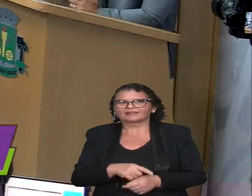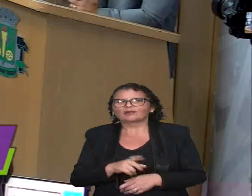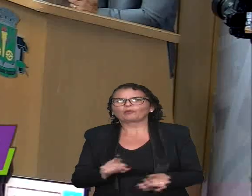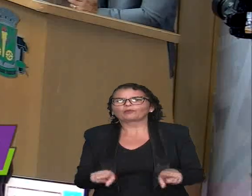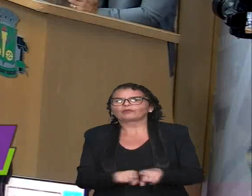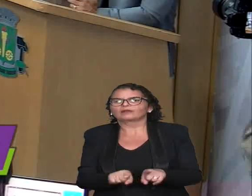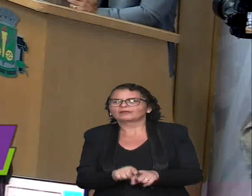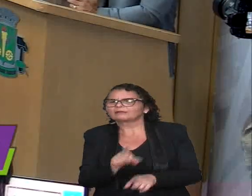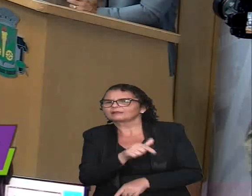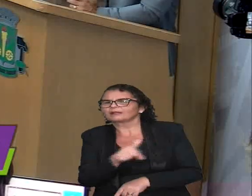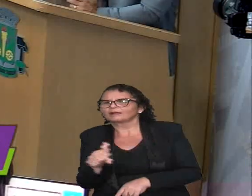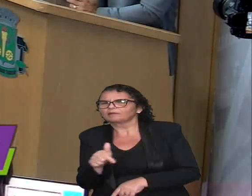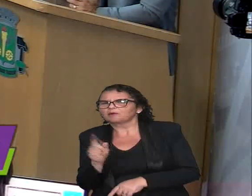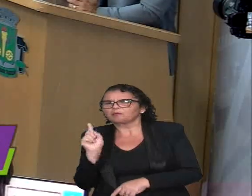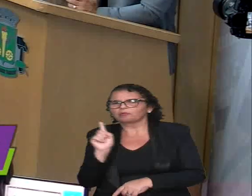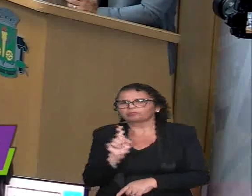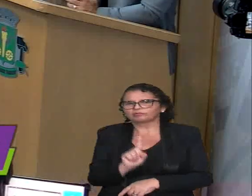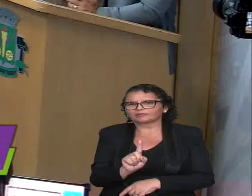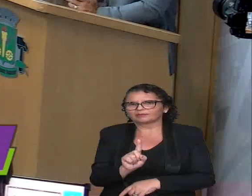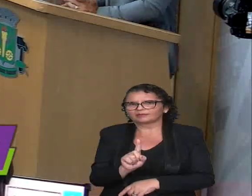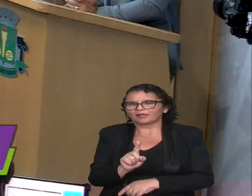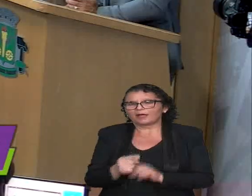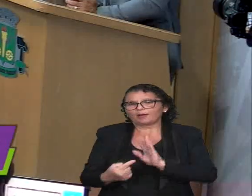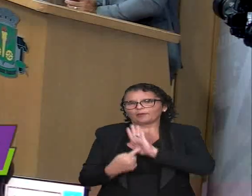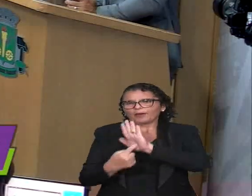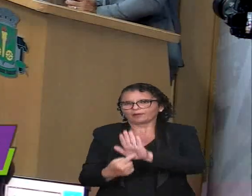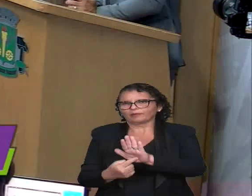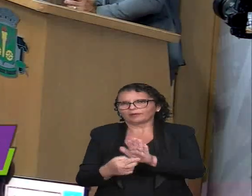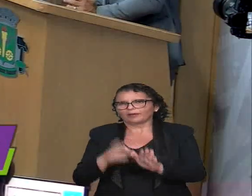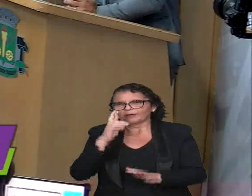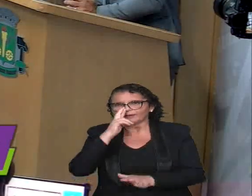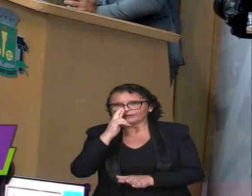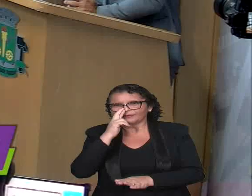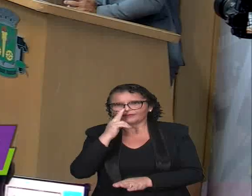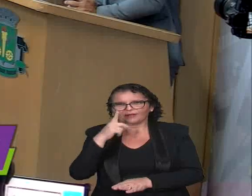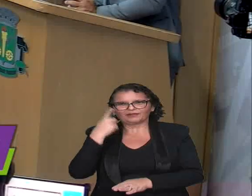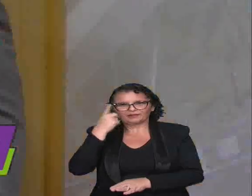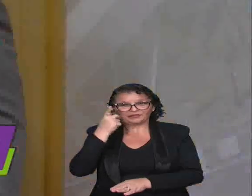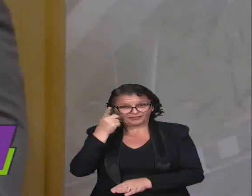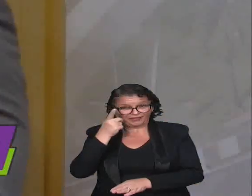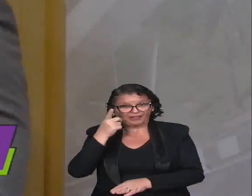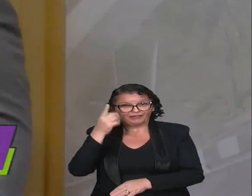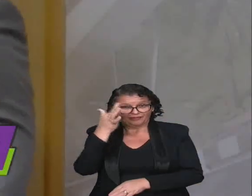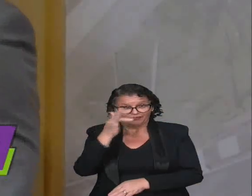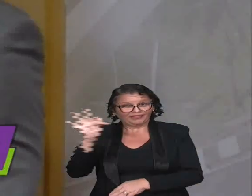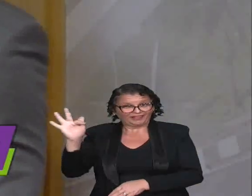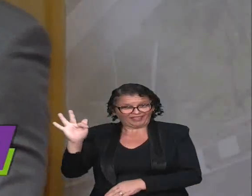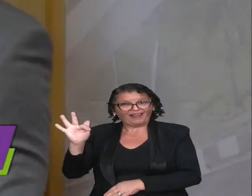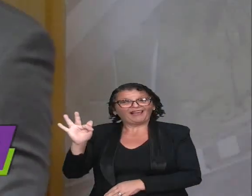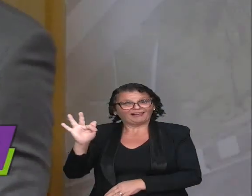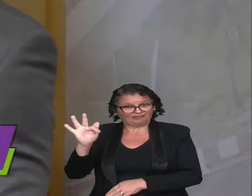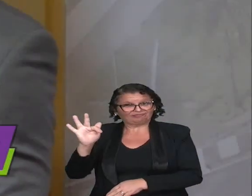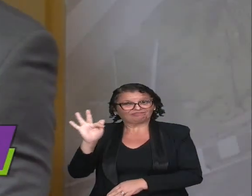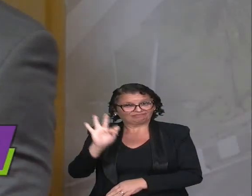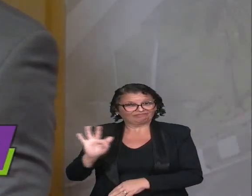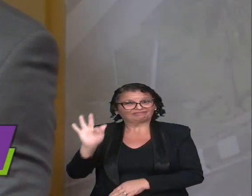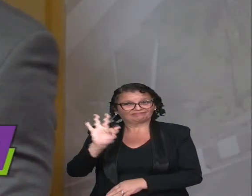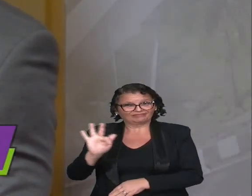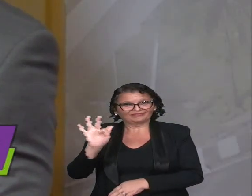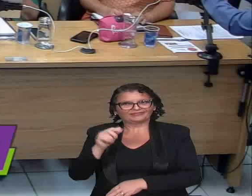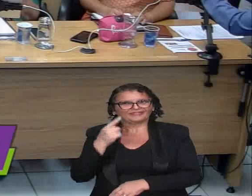não vim aqui e apresentar o Ribamar como nosso deputado federal tá então Ribamar